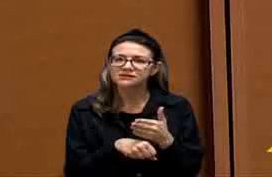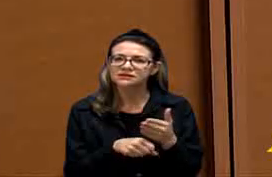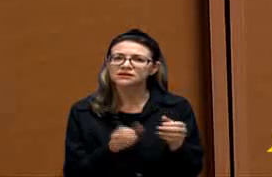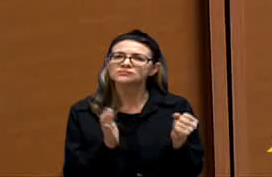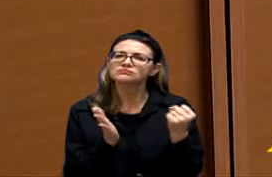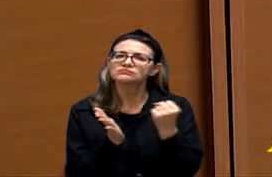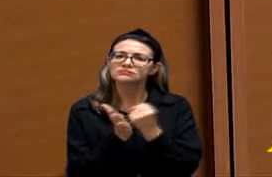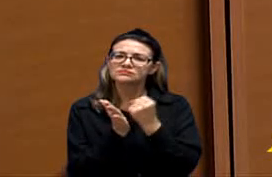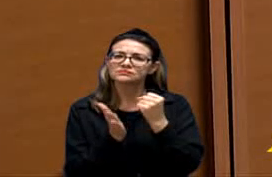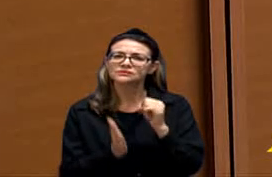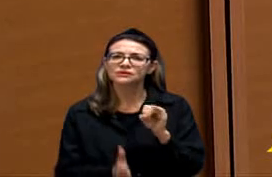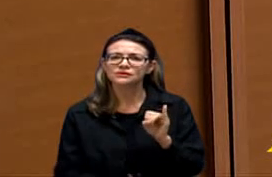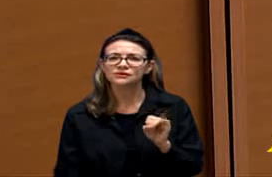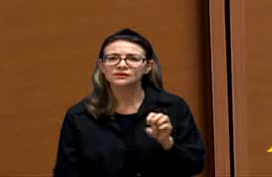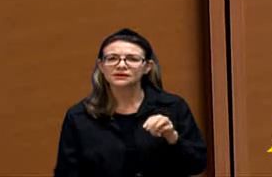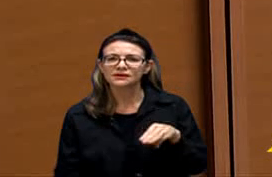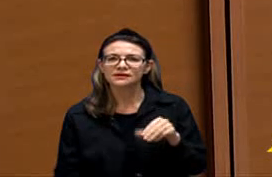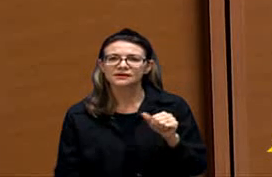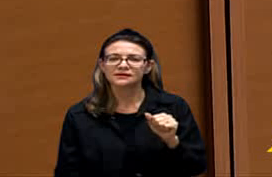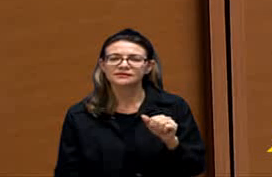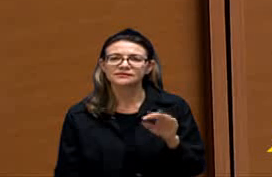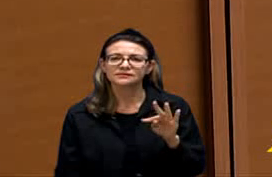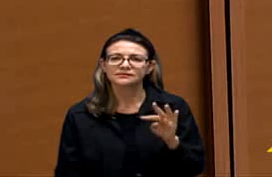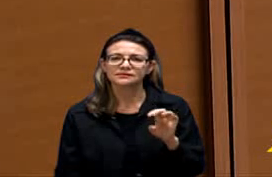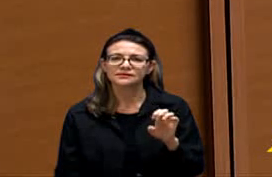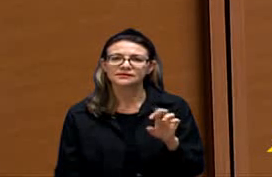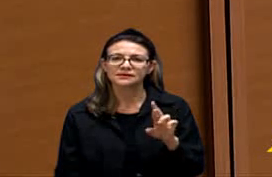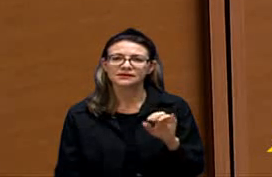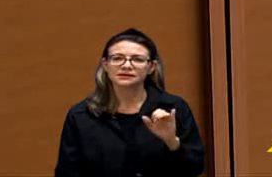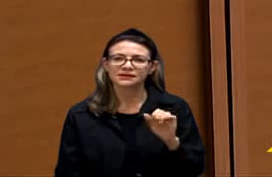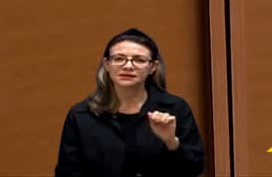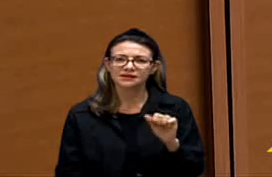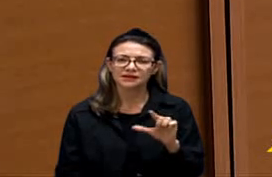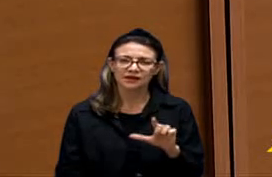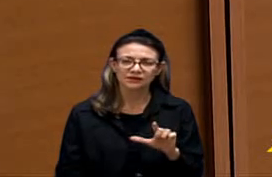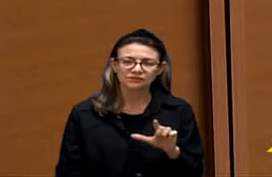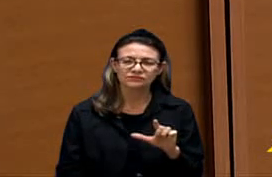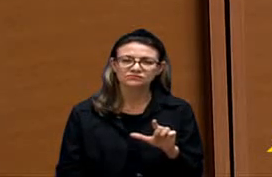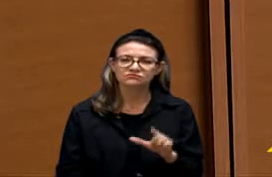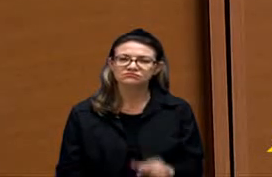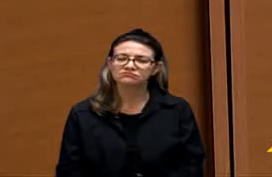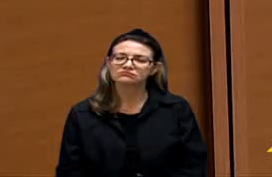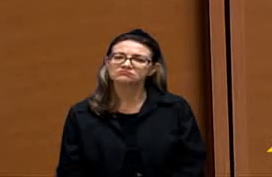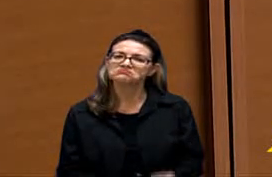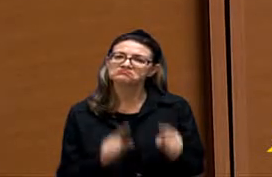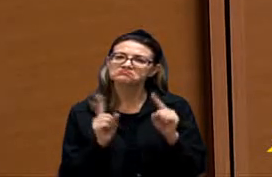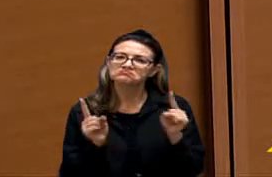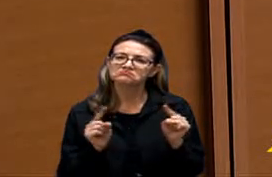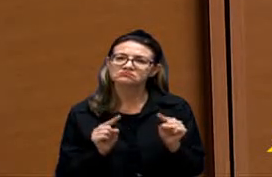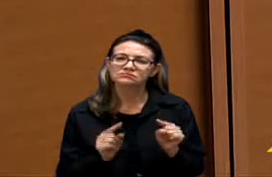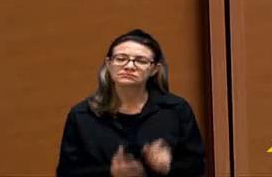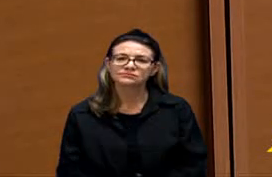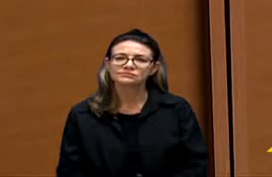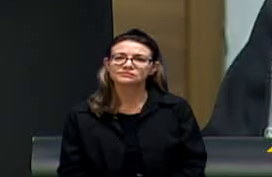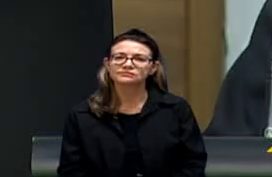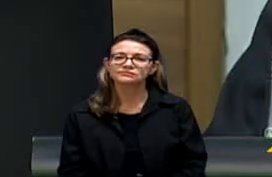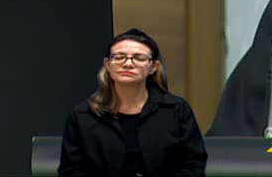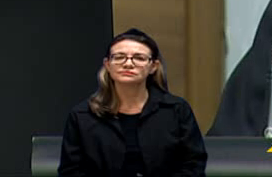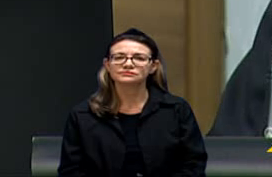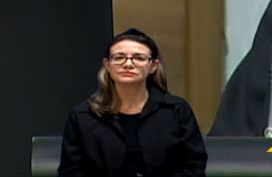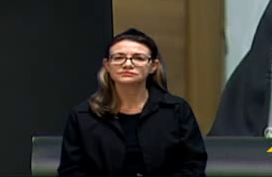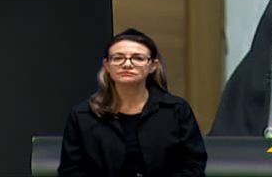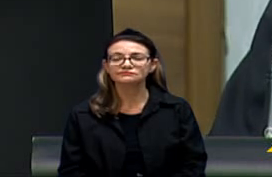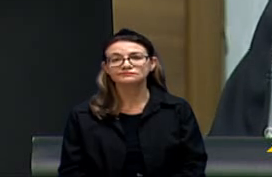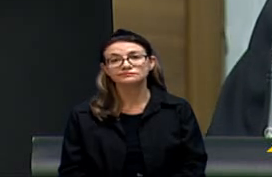material a consultora eu tô pedindo a orientação da da senhora consultora que colocar o projeto muitas vezes o